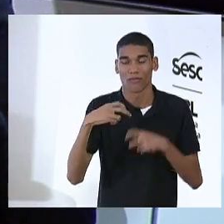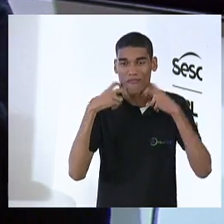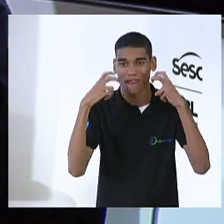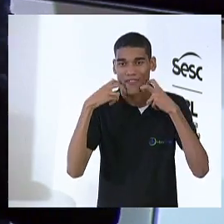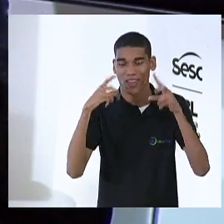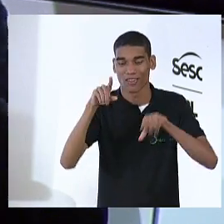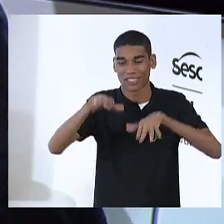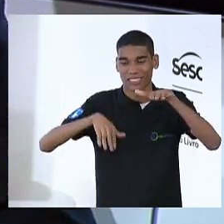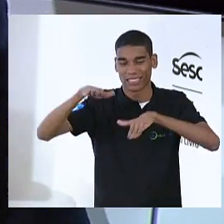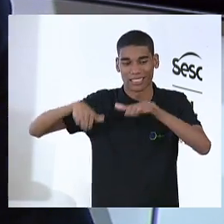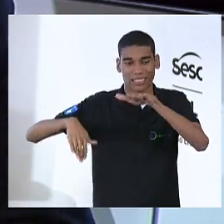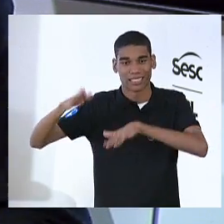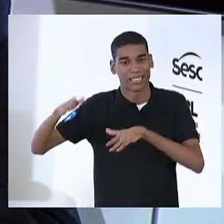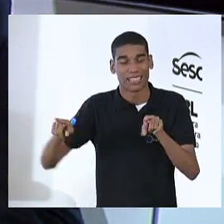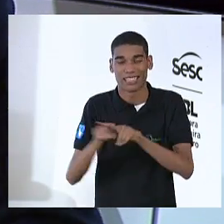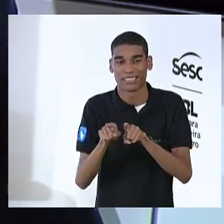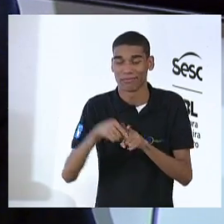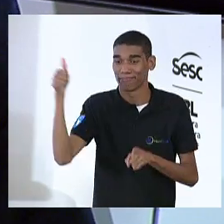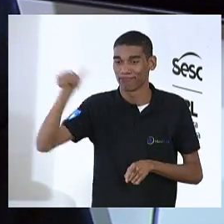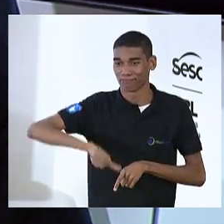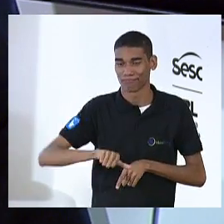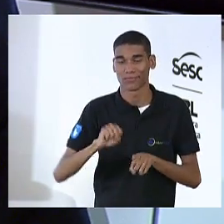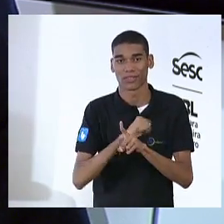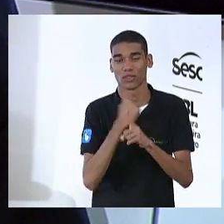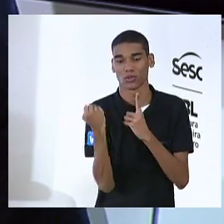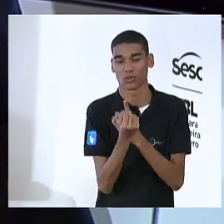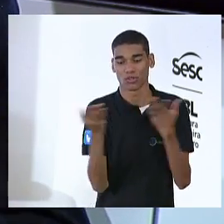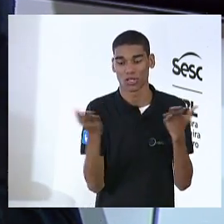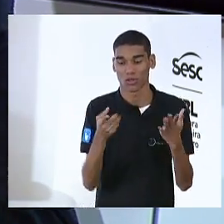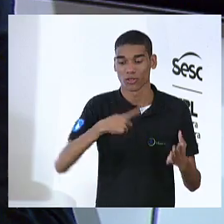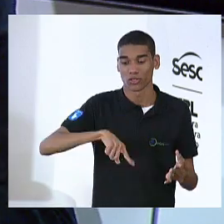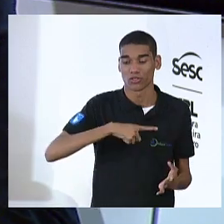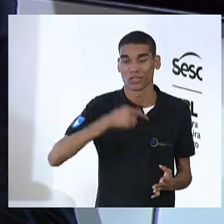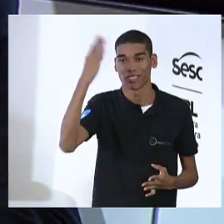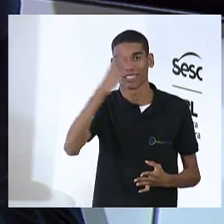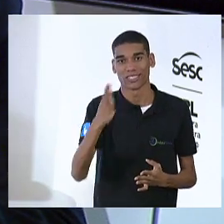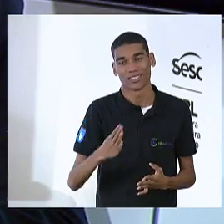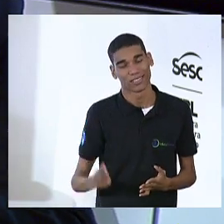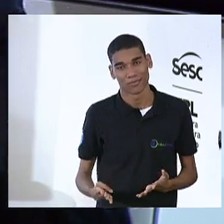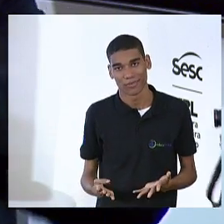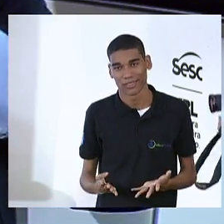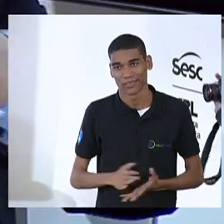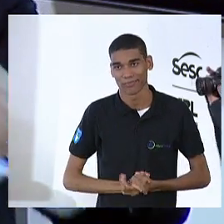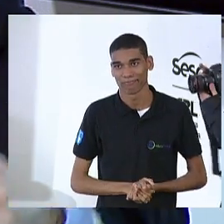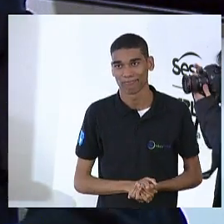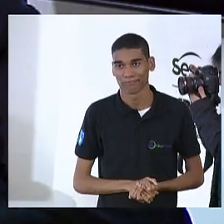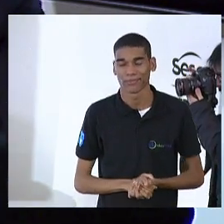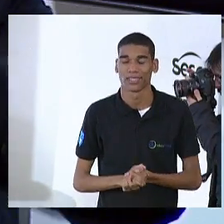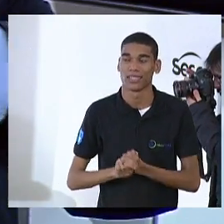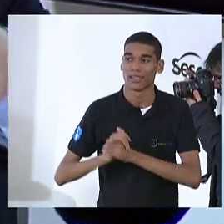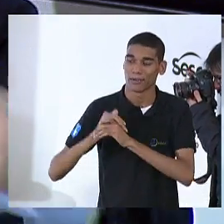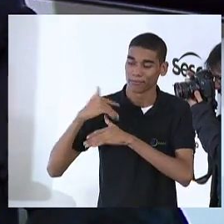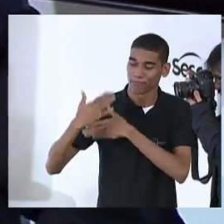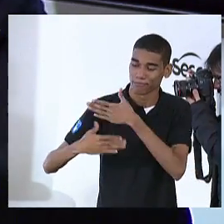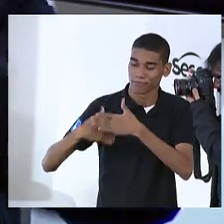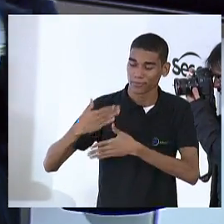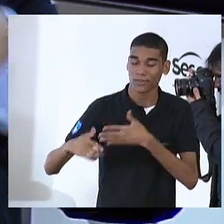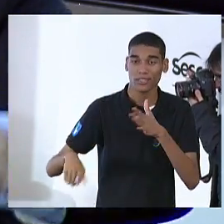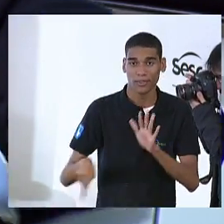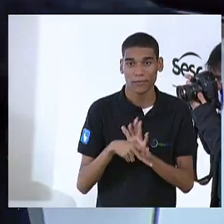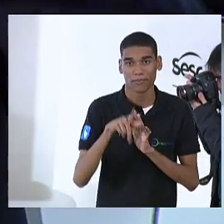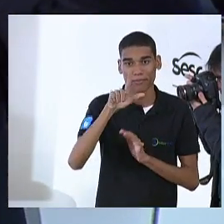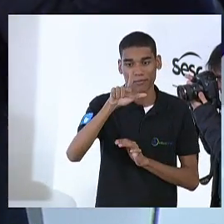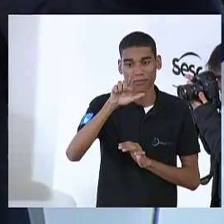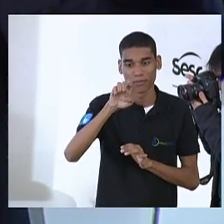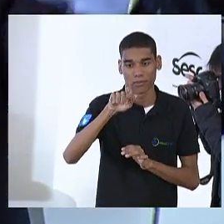e indecente de sociabilidade que nós temos no Brasil, isso daí vem desse legado da